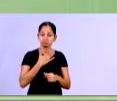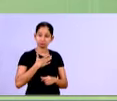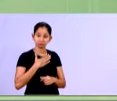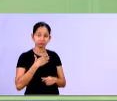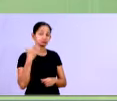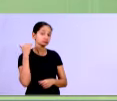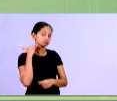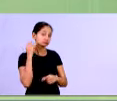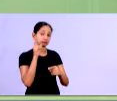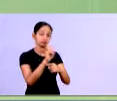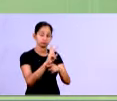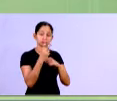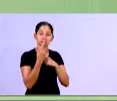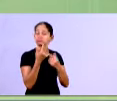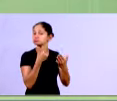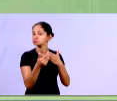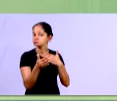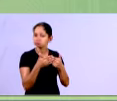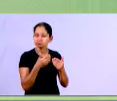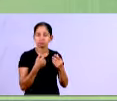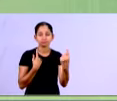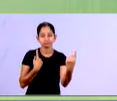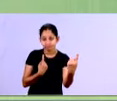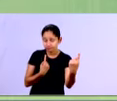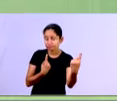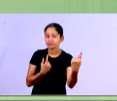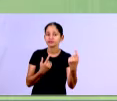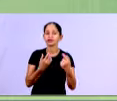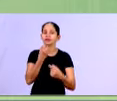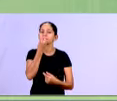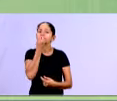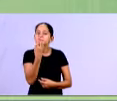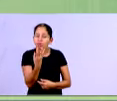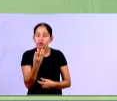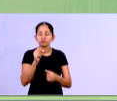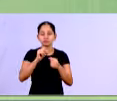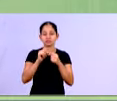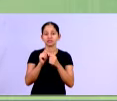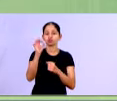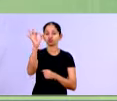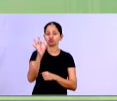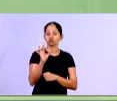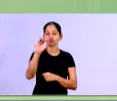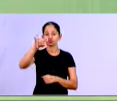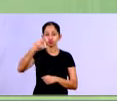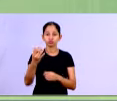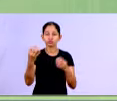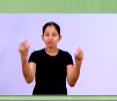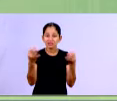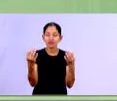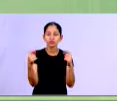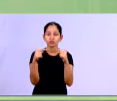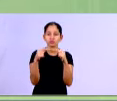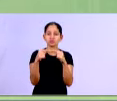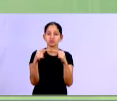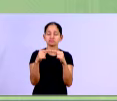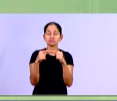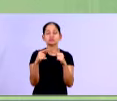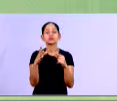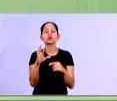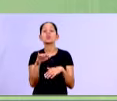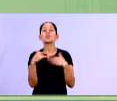quem pega emprestado, né, que os juros sejam proporcionais ao tempo